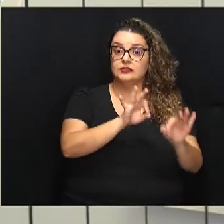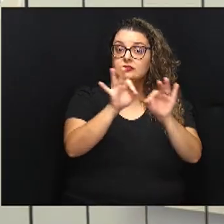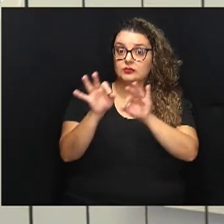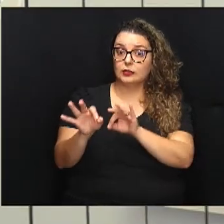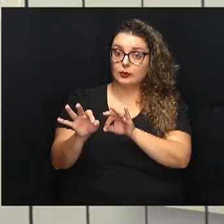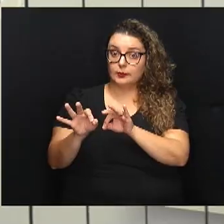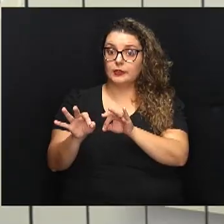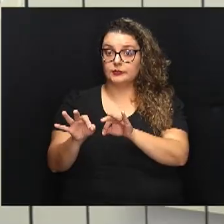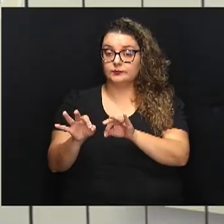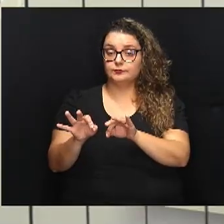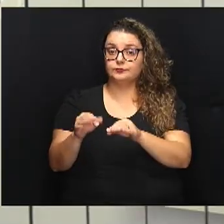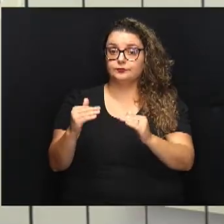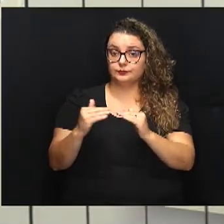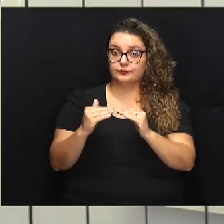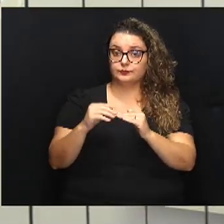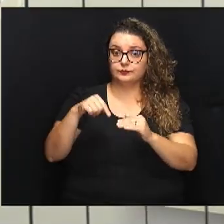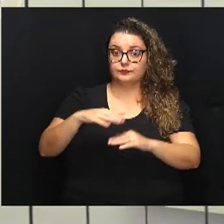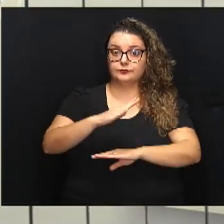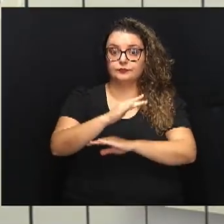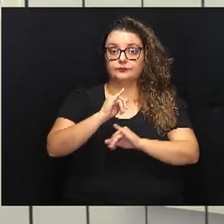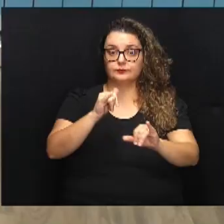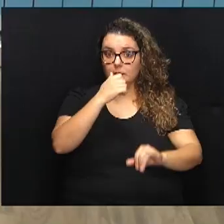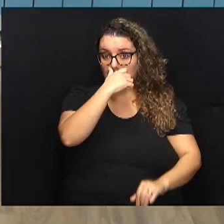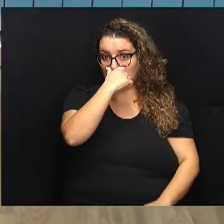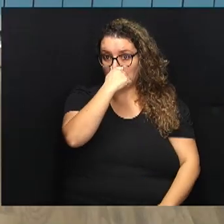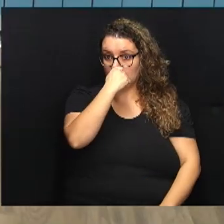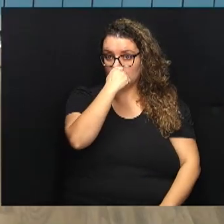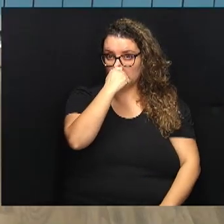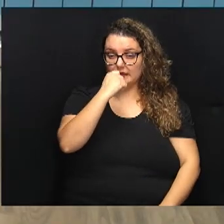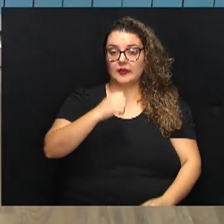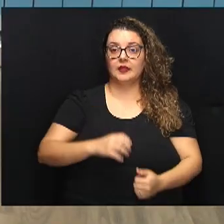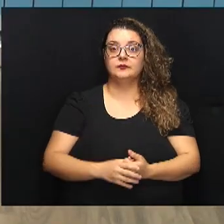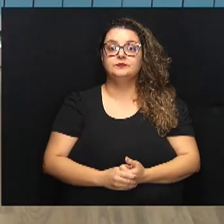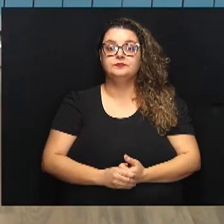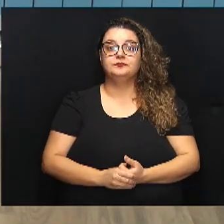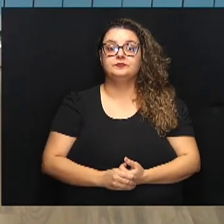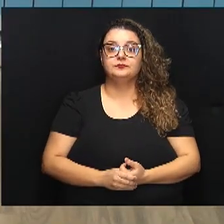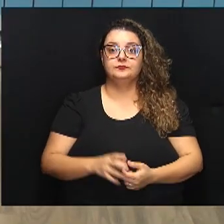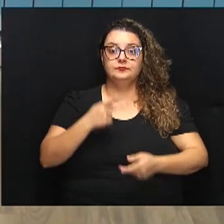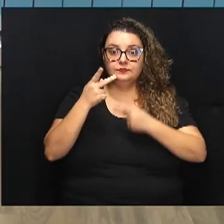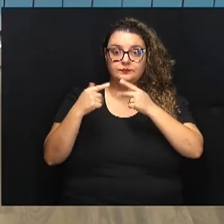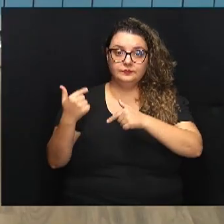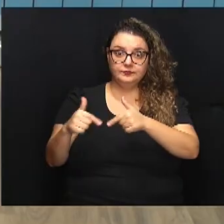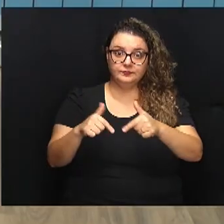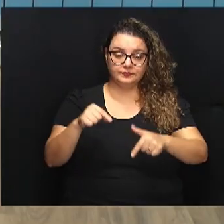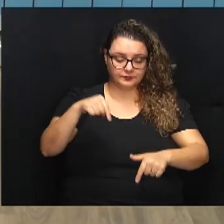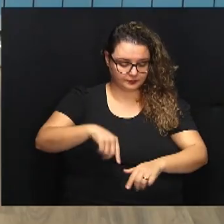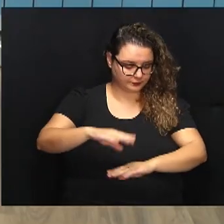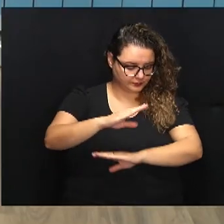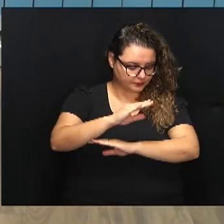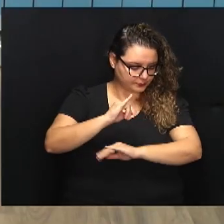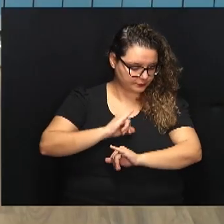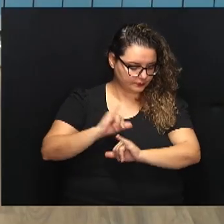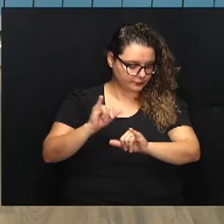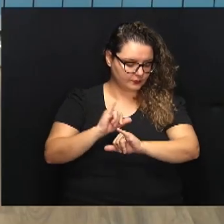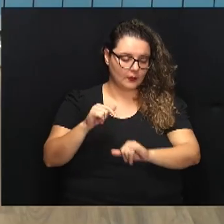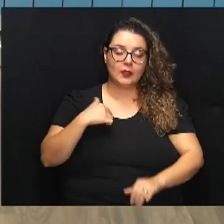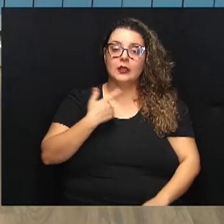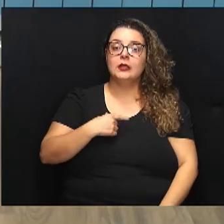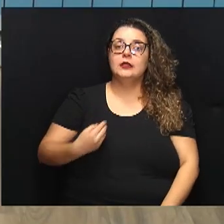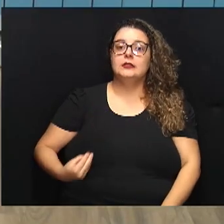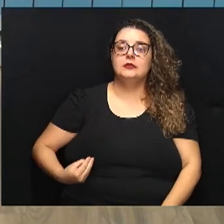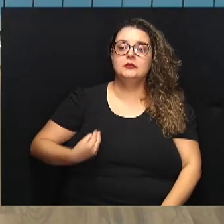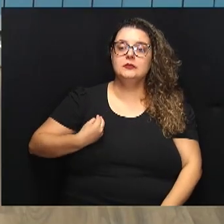acompanhando este acordo aqui no Jornal Câmara Notícia. Vamos falar sobre emprego agora aqui no Jornal Câmara Notícias, já que nós estamos